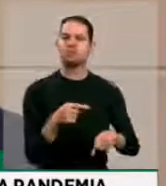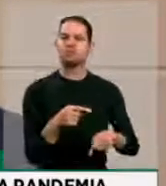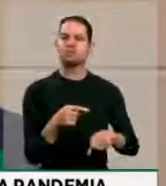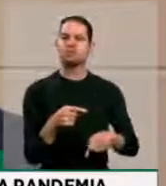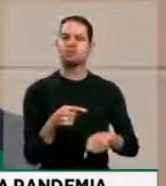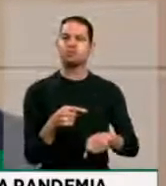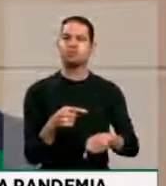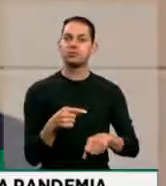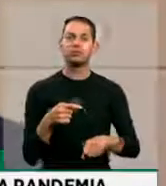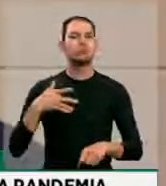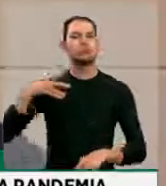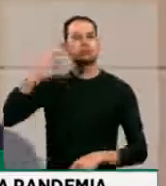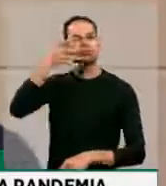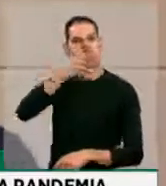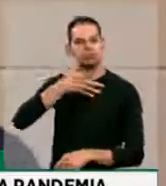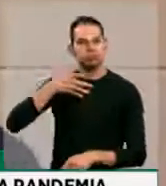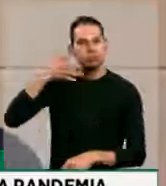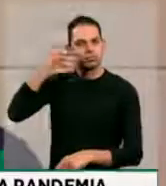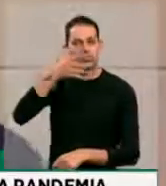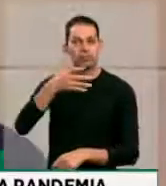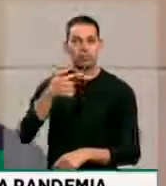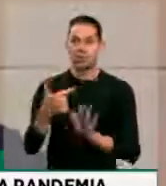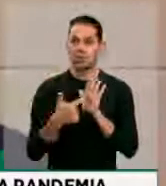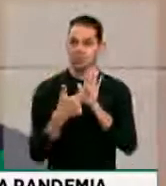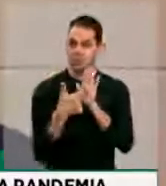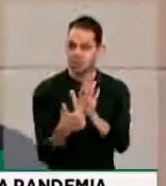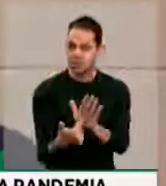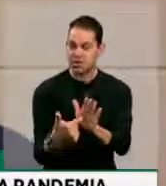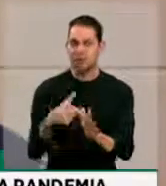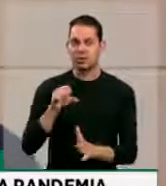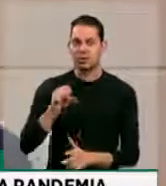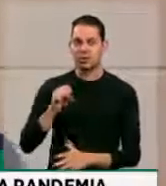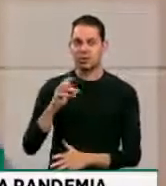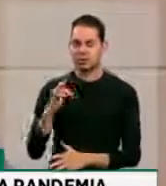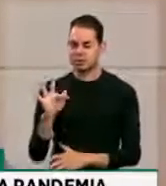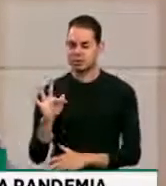Então, eu faço esse pronunciamento para mostrar que o Supremo,